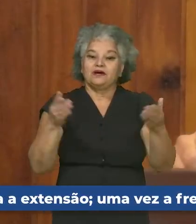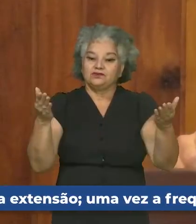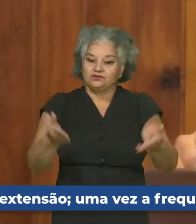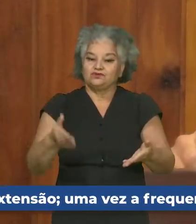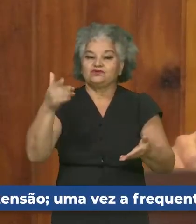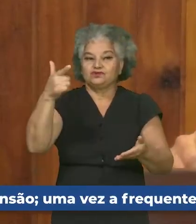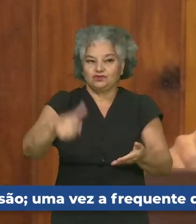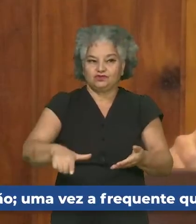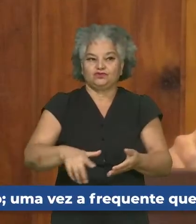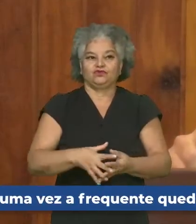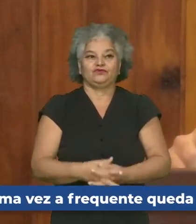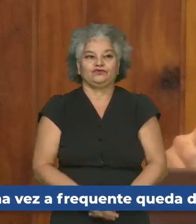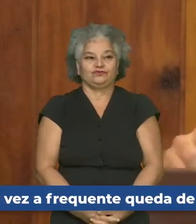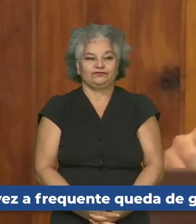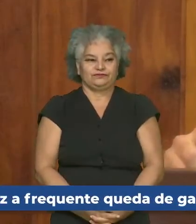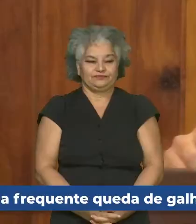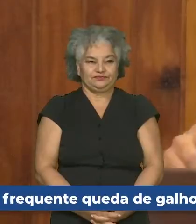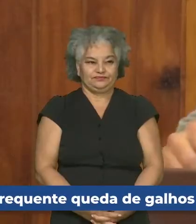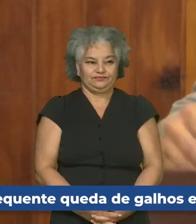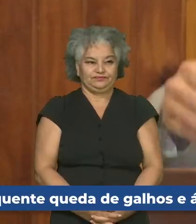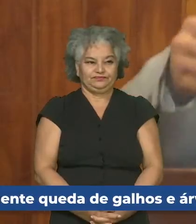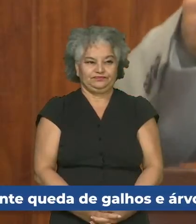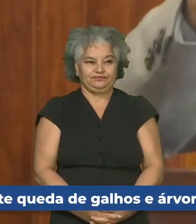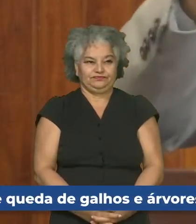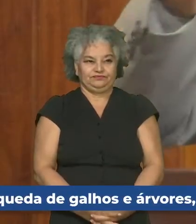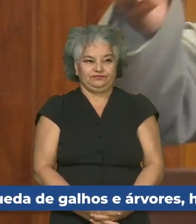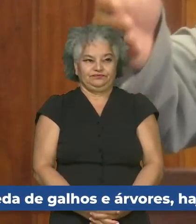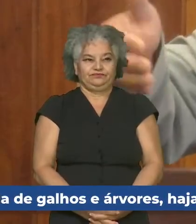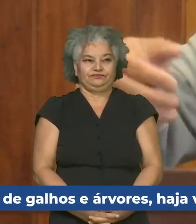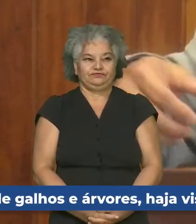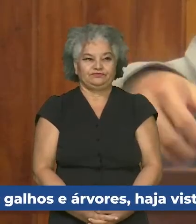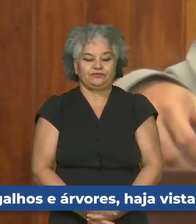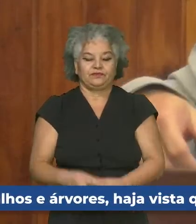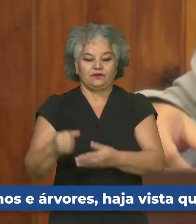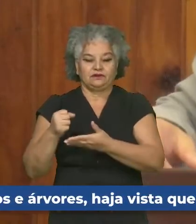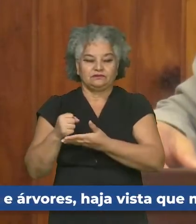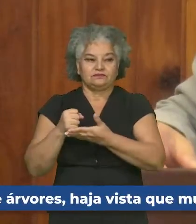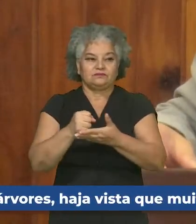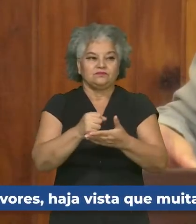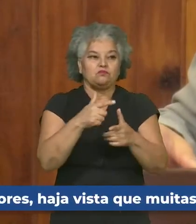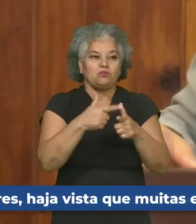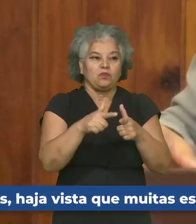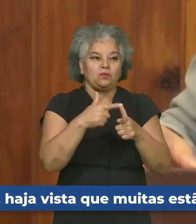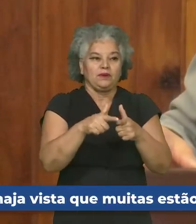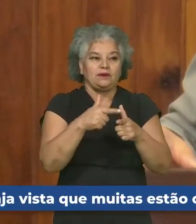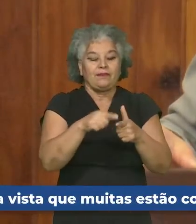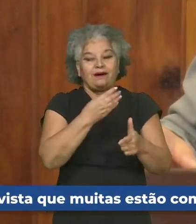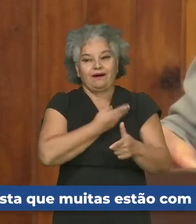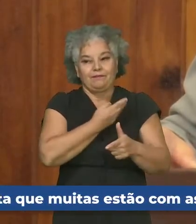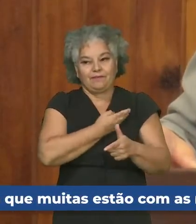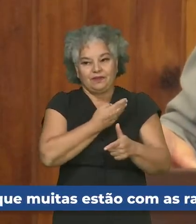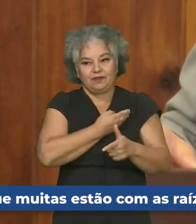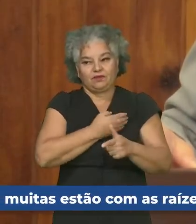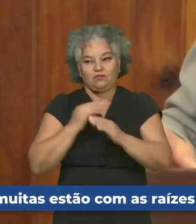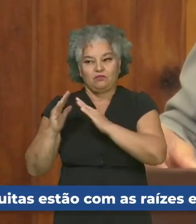trazer esse problema de grandes amigos que residem naquela região, naquelas